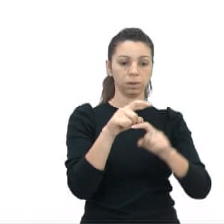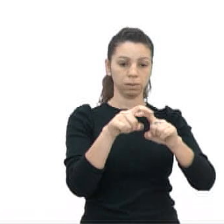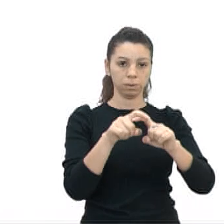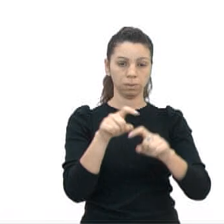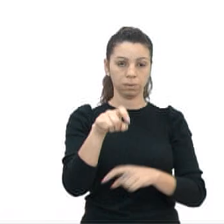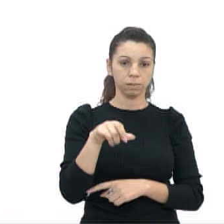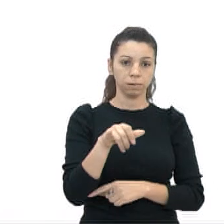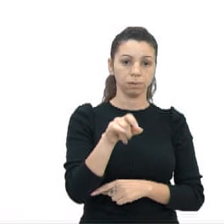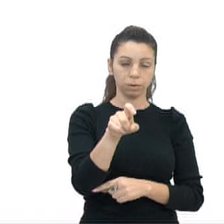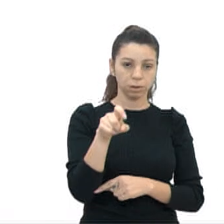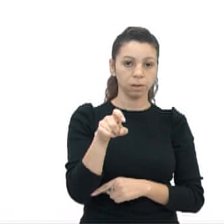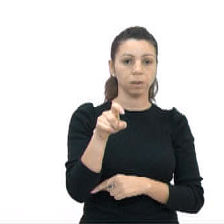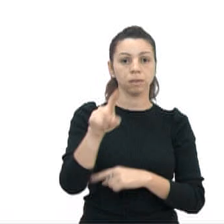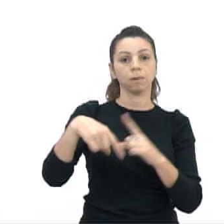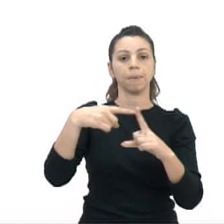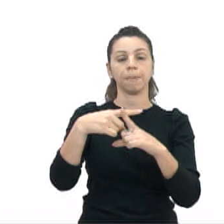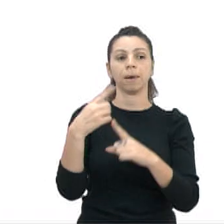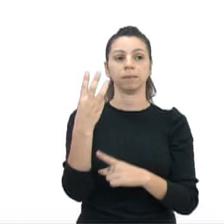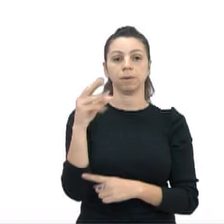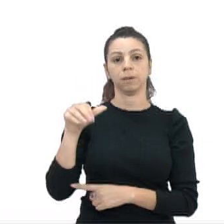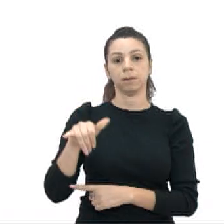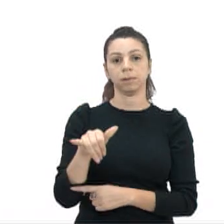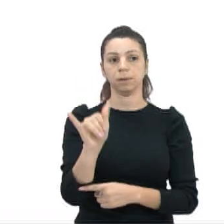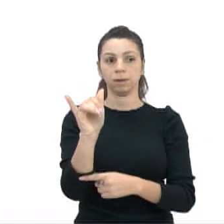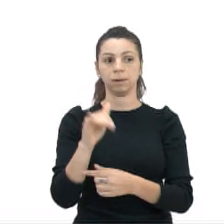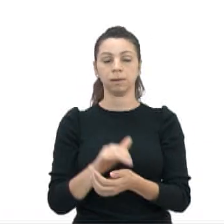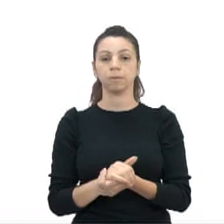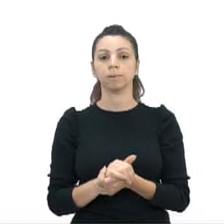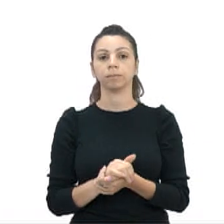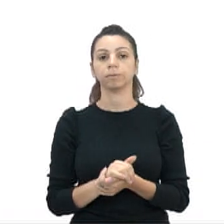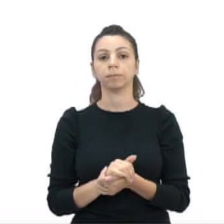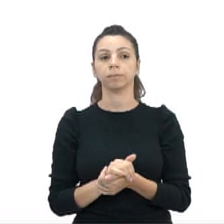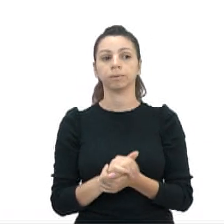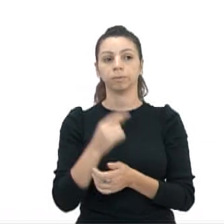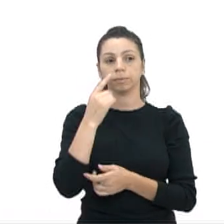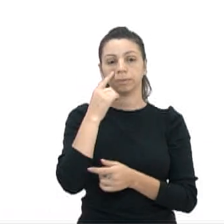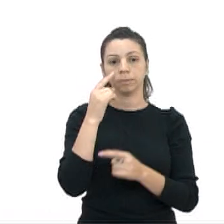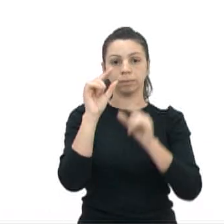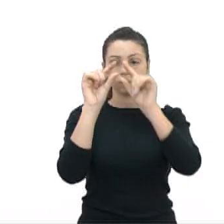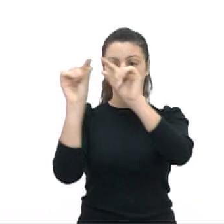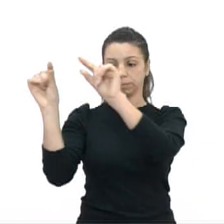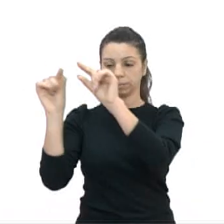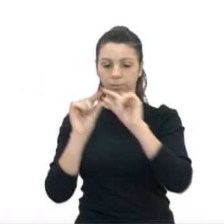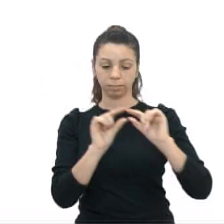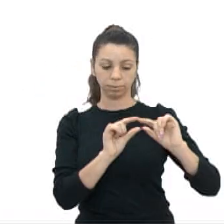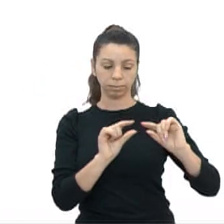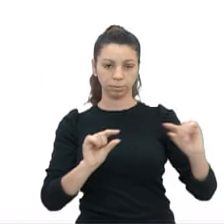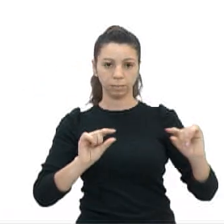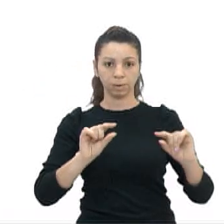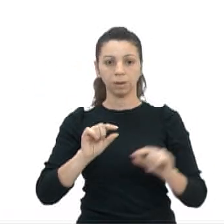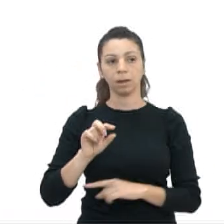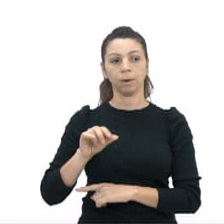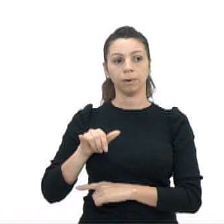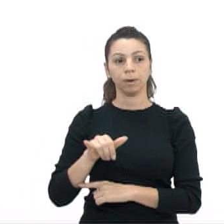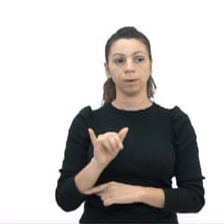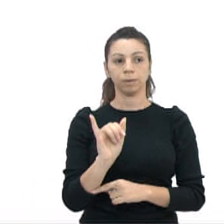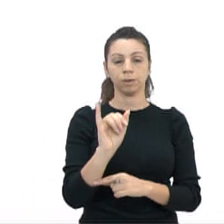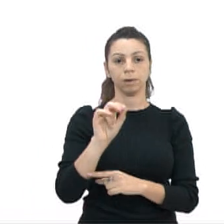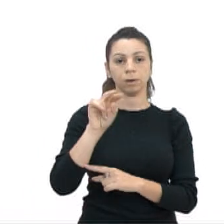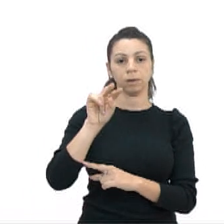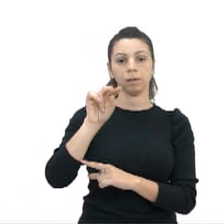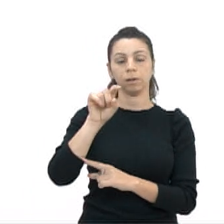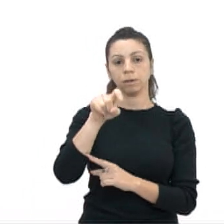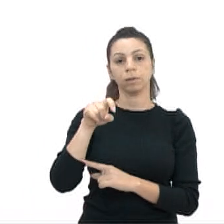3y, 1 sobre 2x ou meio x, x ao quadrado vezes y divididos por